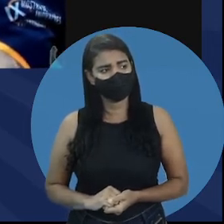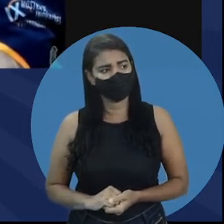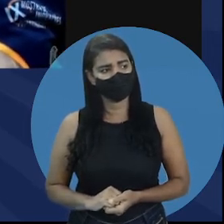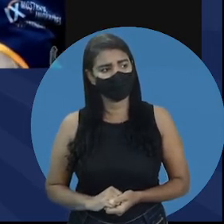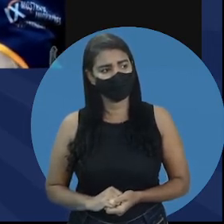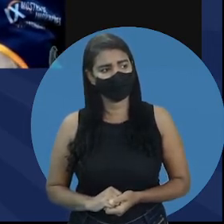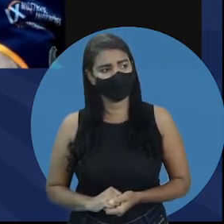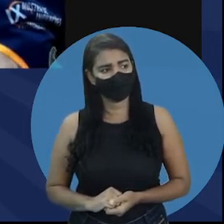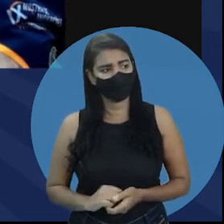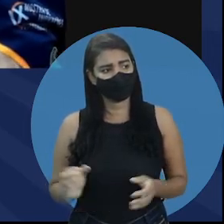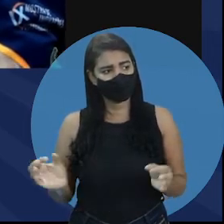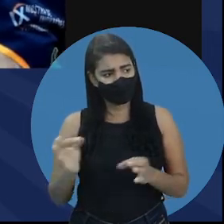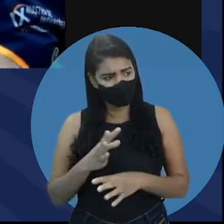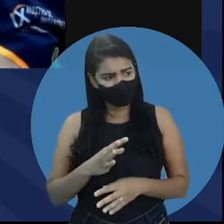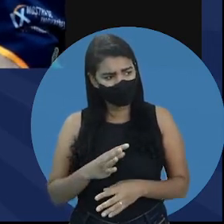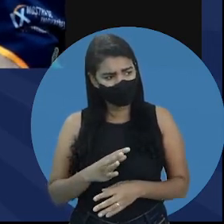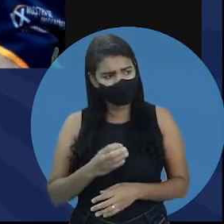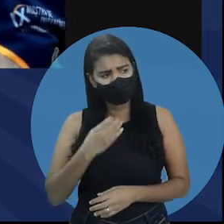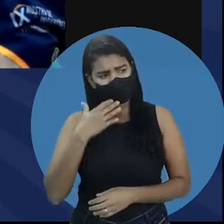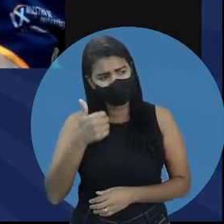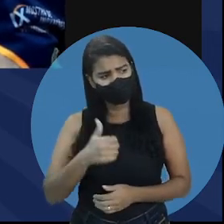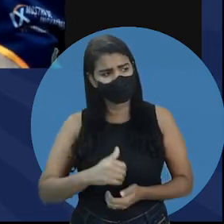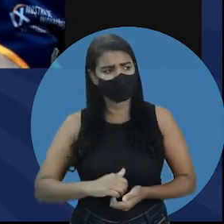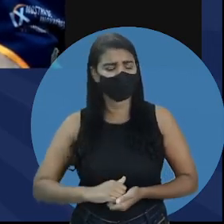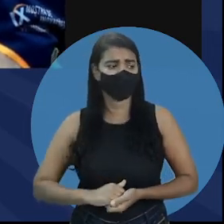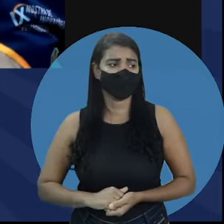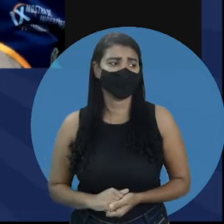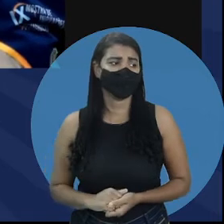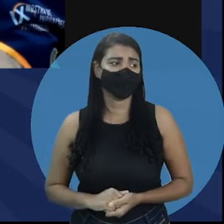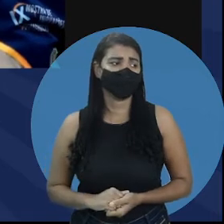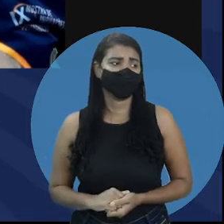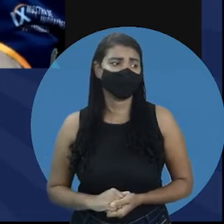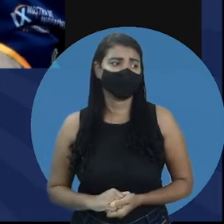E aí, terminou aí? Que legal!